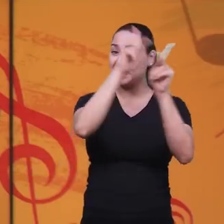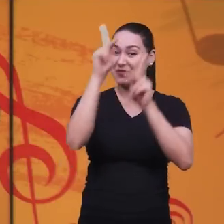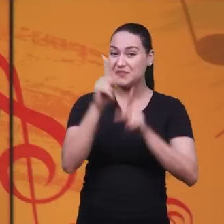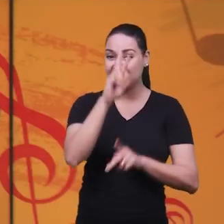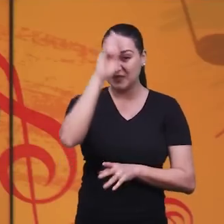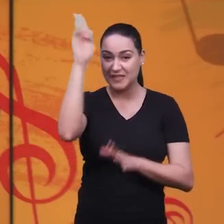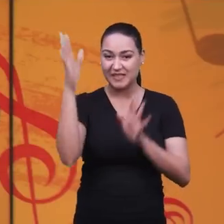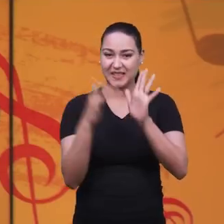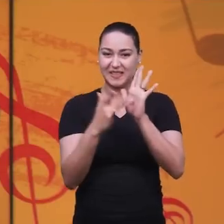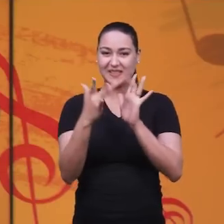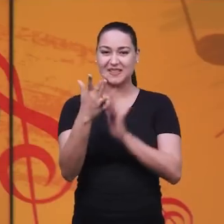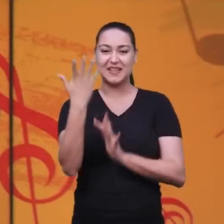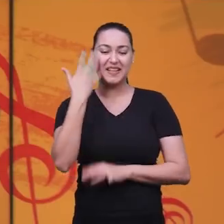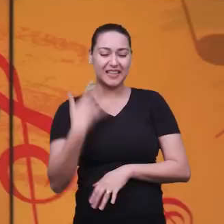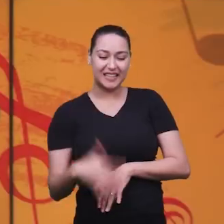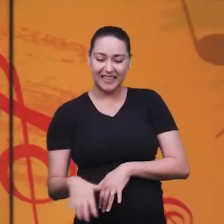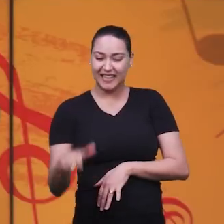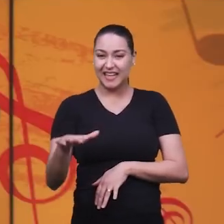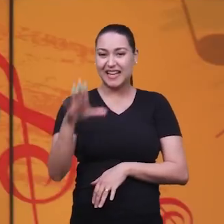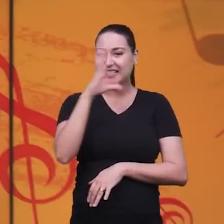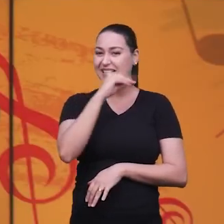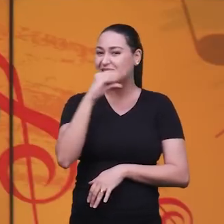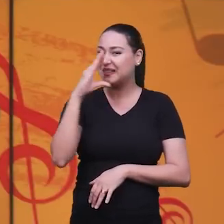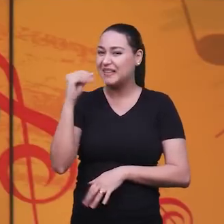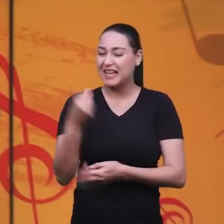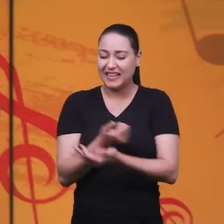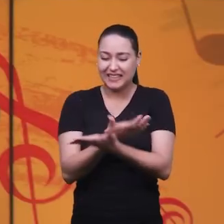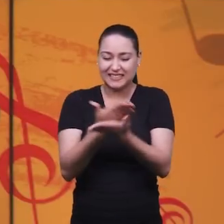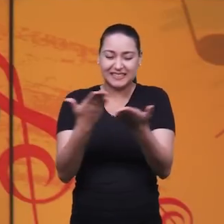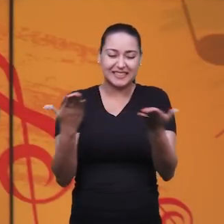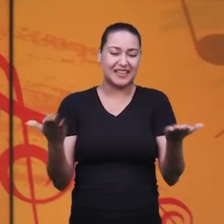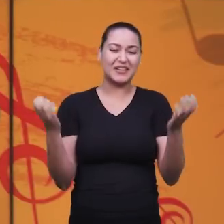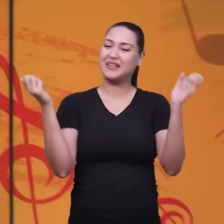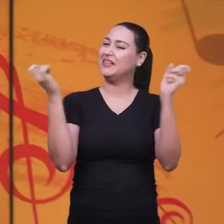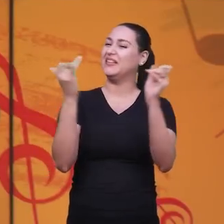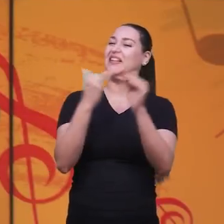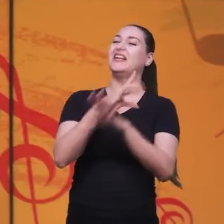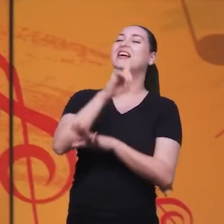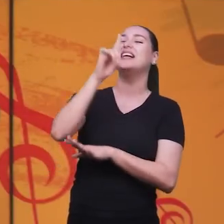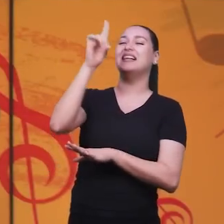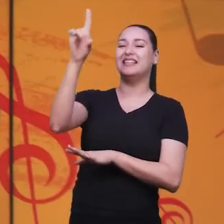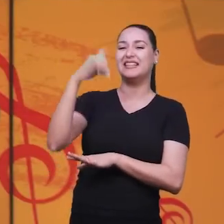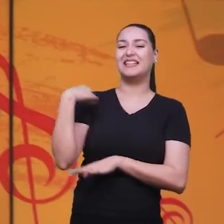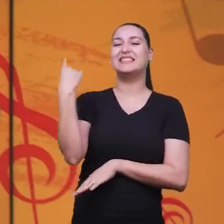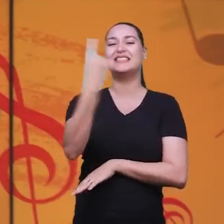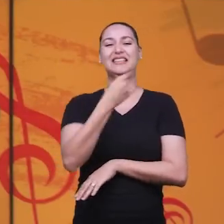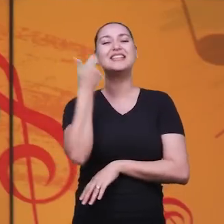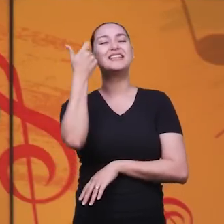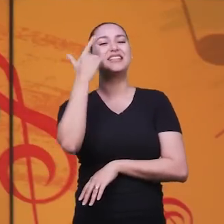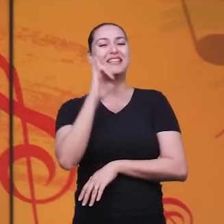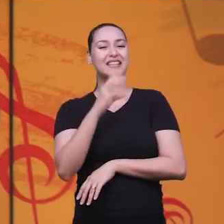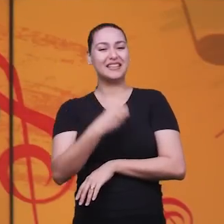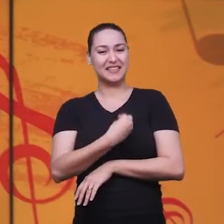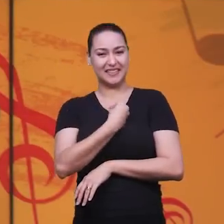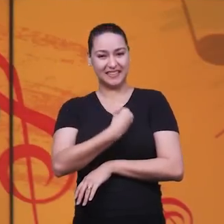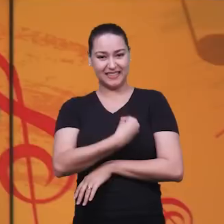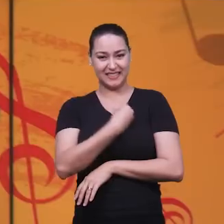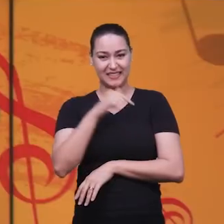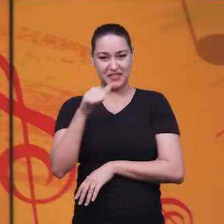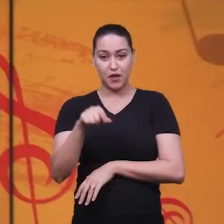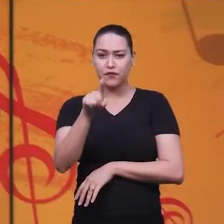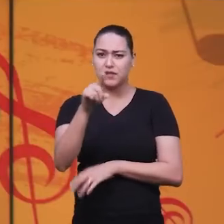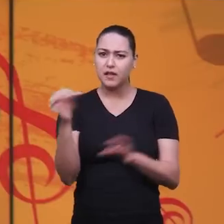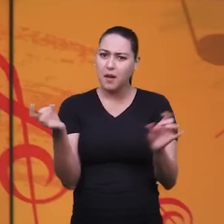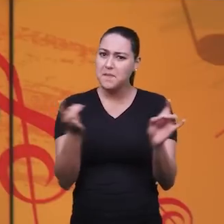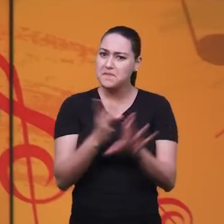A paz do Senhor, crianças, adolescentes, irmãos, glória a Deus por podermos estar aqui. E